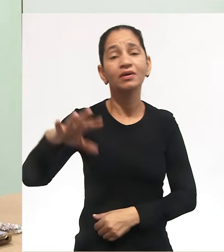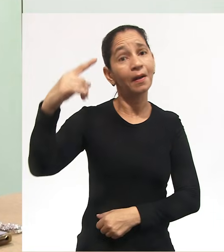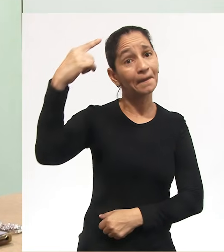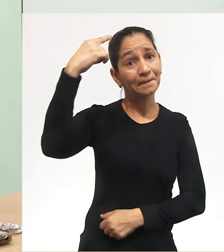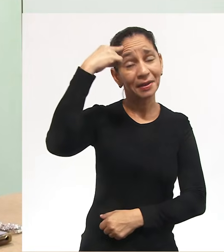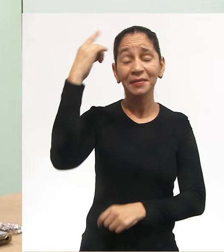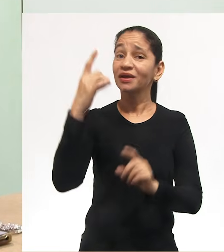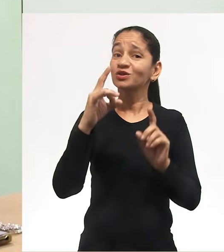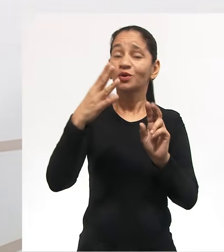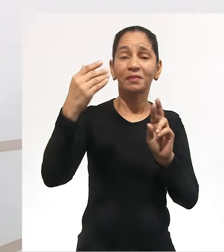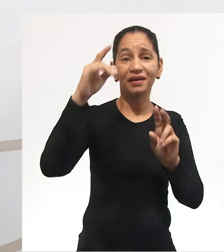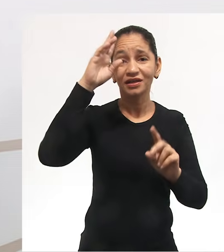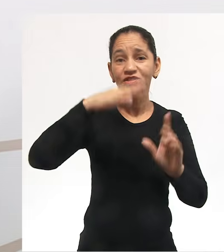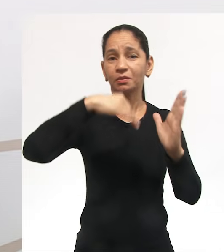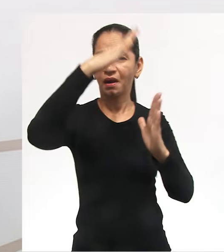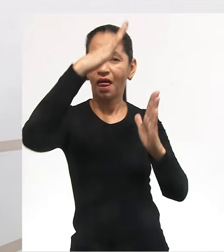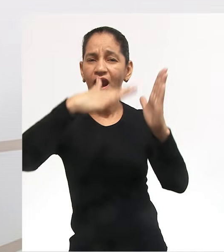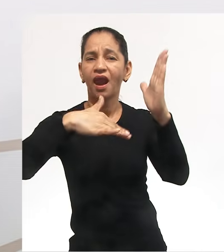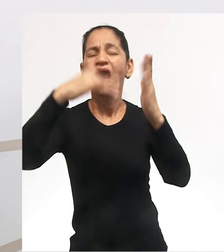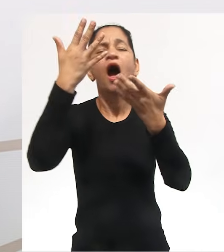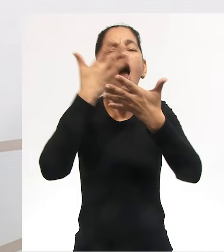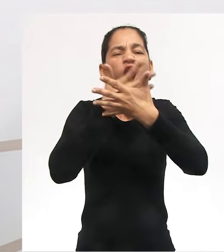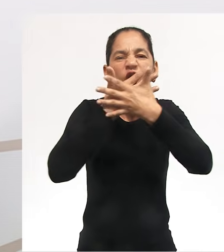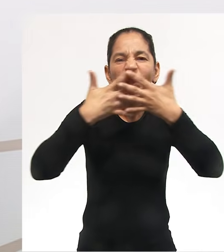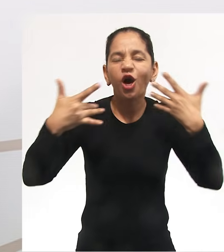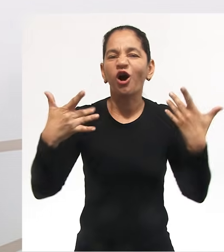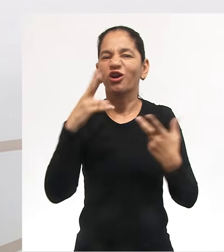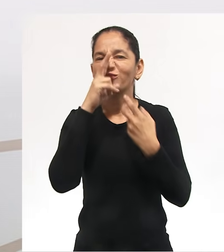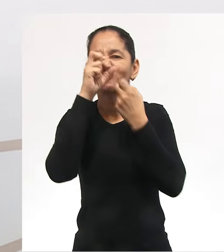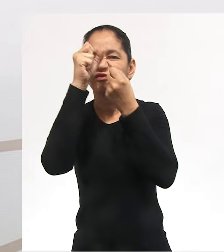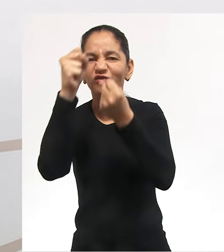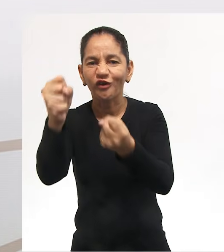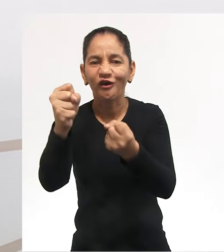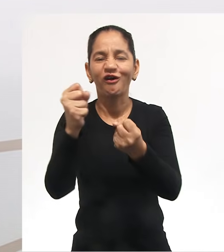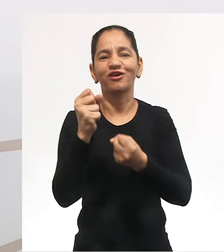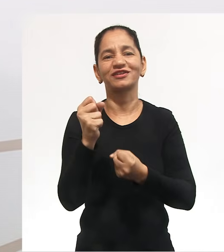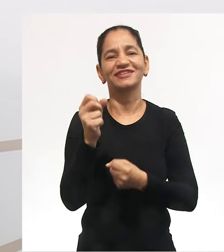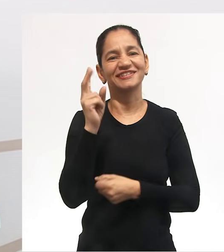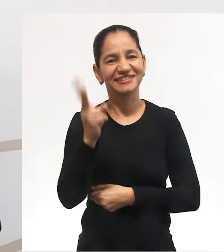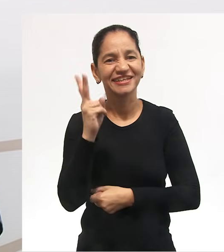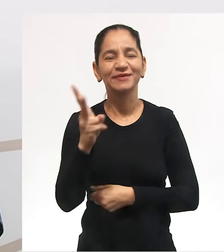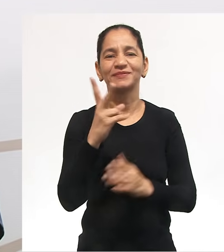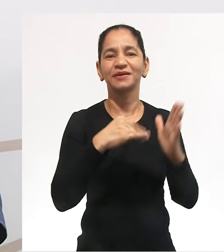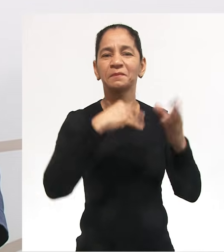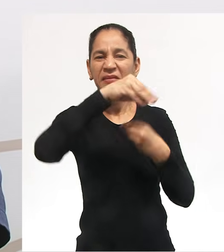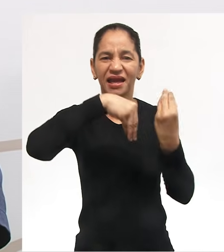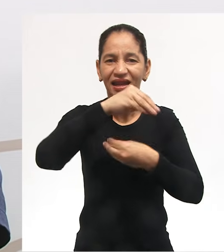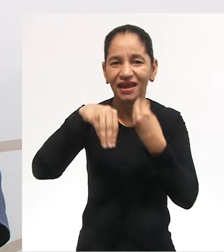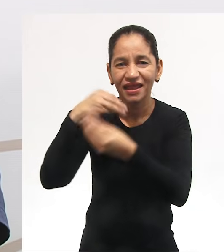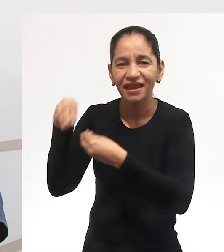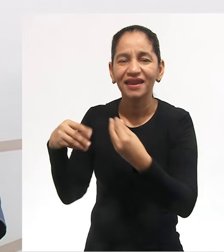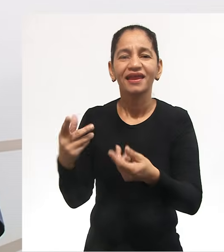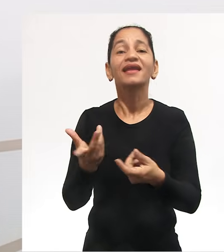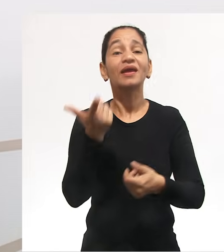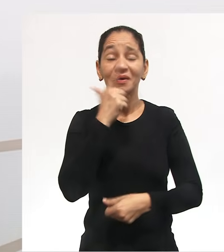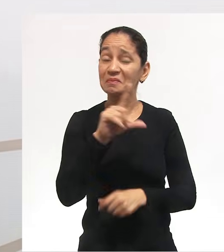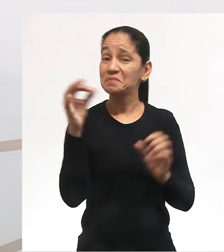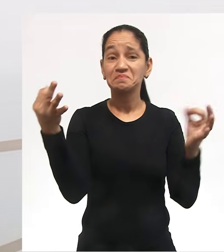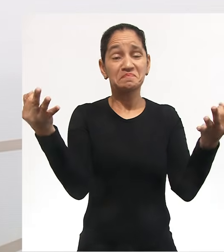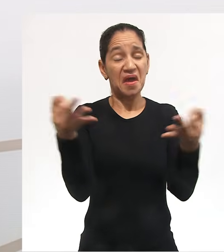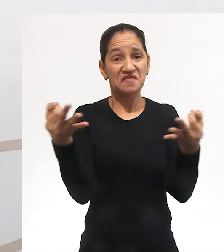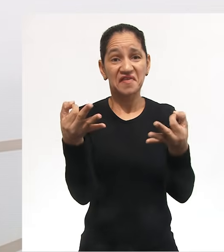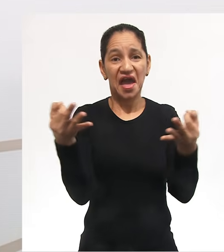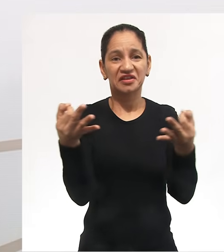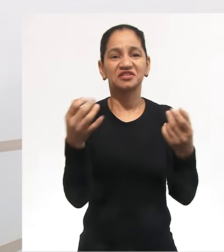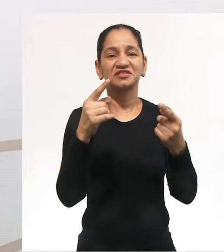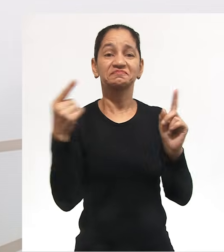Então, no primeiro momento, a gente pensou no Romero Brito mesmo, né? Que ele gosta muito de cores vivas, né? Fortes. Aquelas cores fortes. Então, no